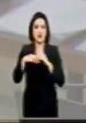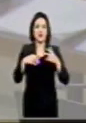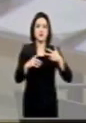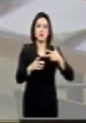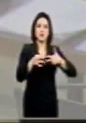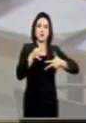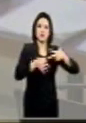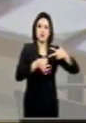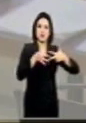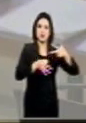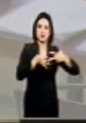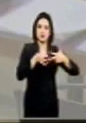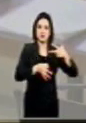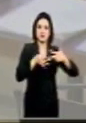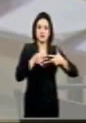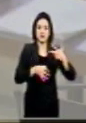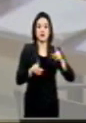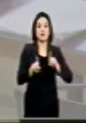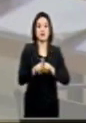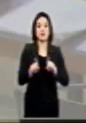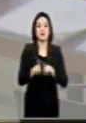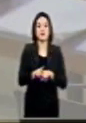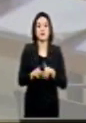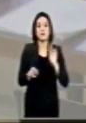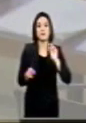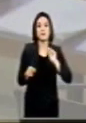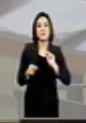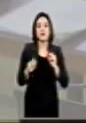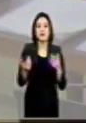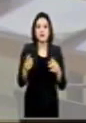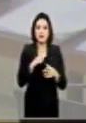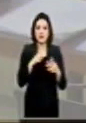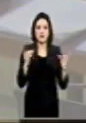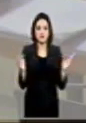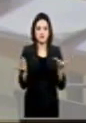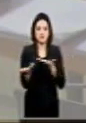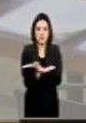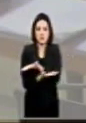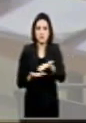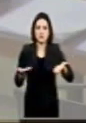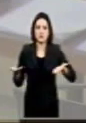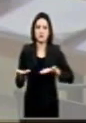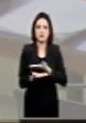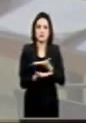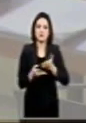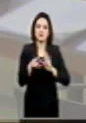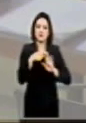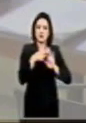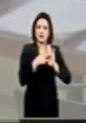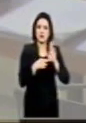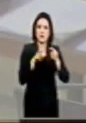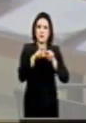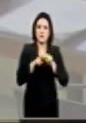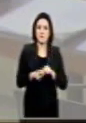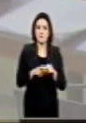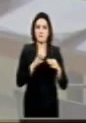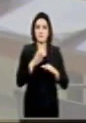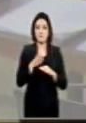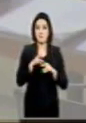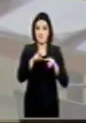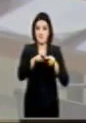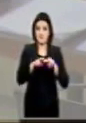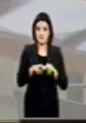Judiciário e, implementando-se esse diálogo, via de regra, por intermédio do Supremo Tribunal Federal,